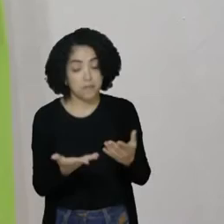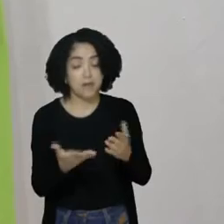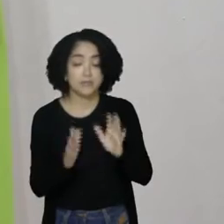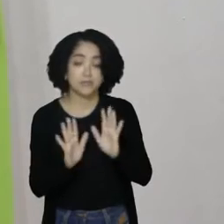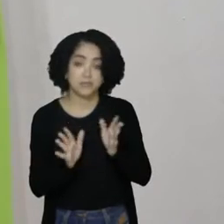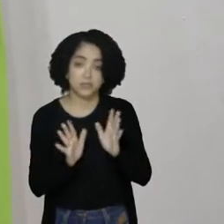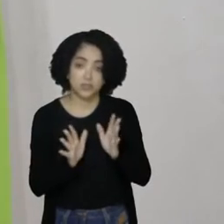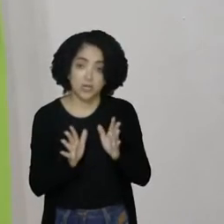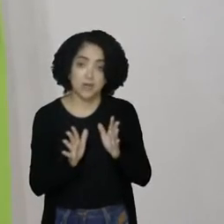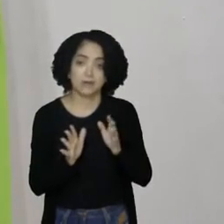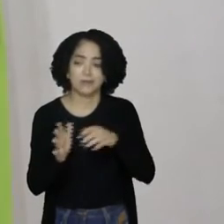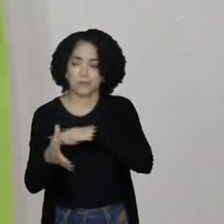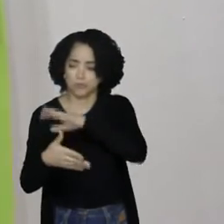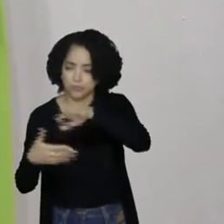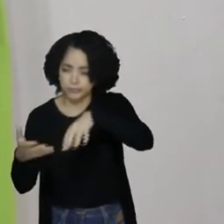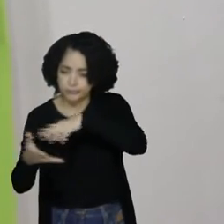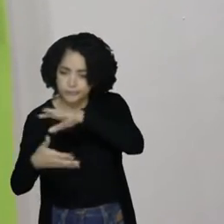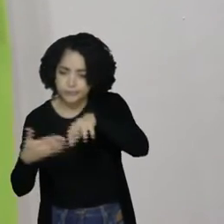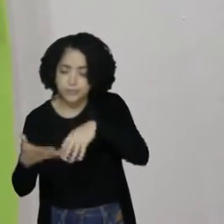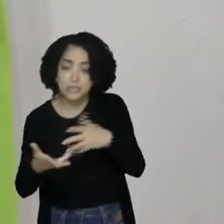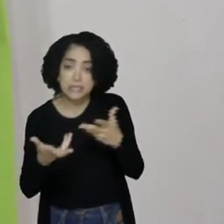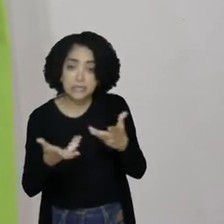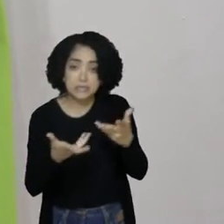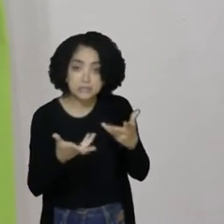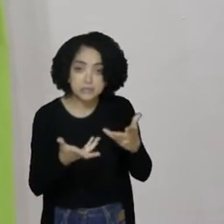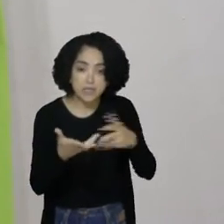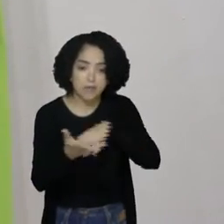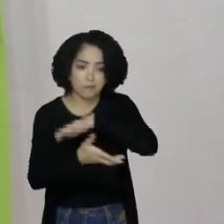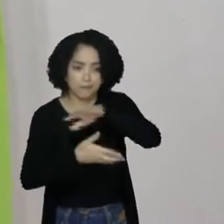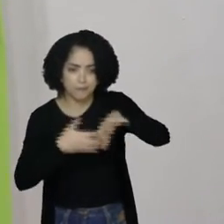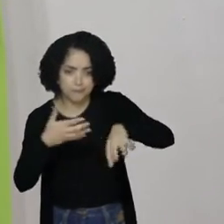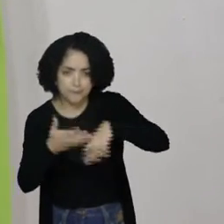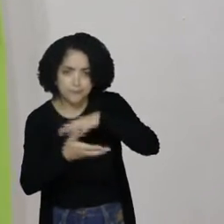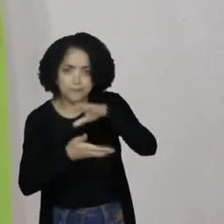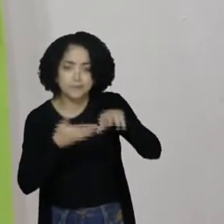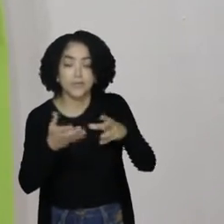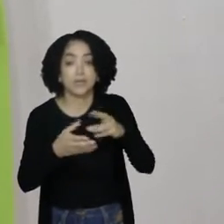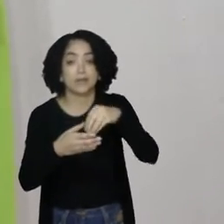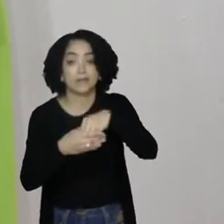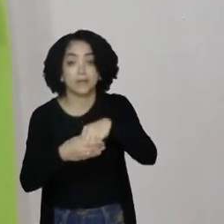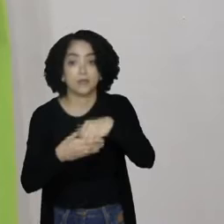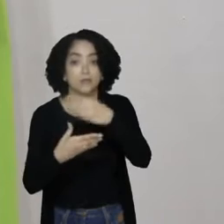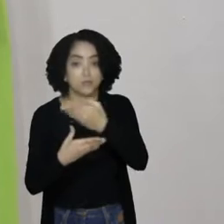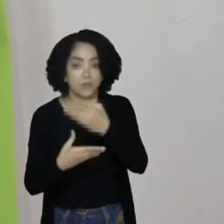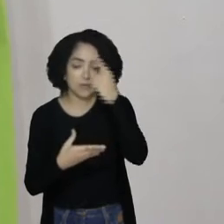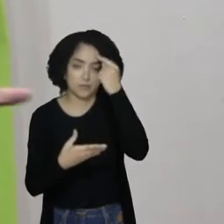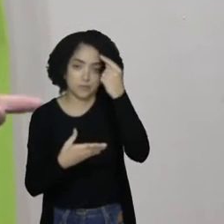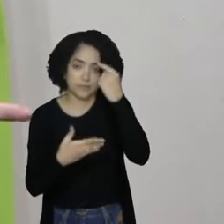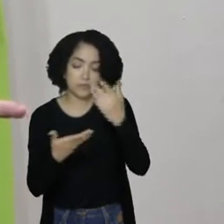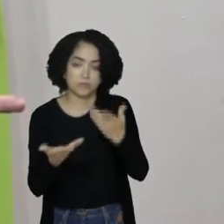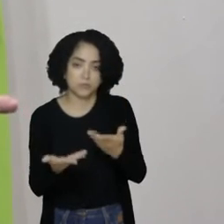os revolucionários quererem fazer revolução dentro da universidade pública.